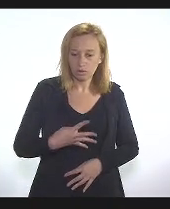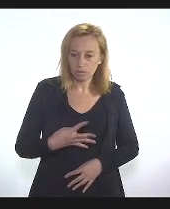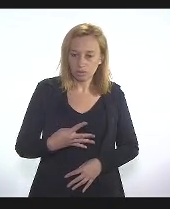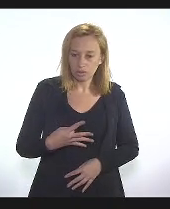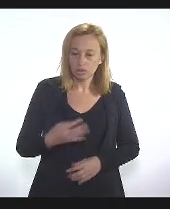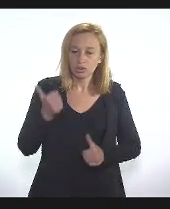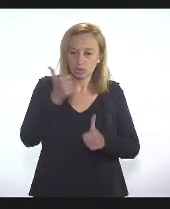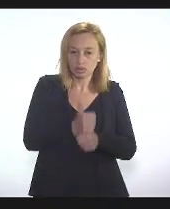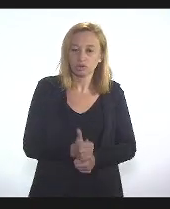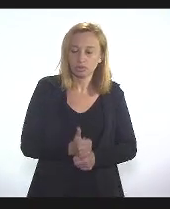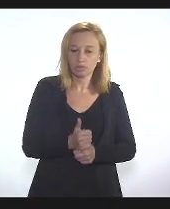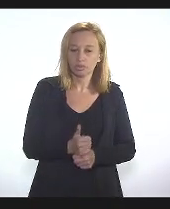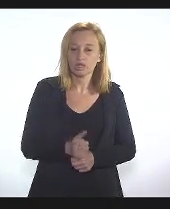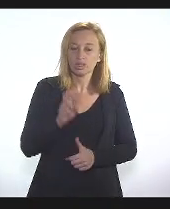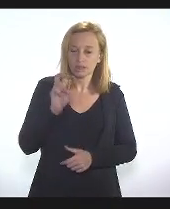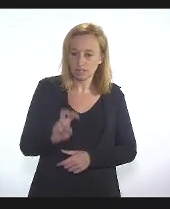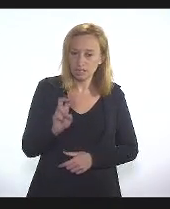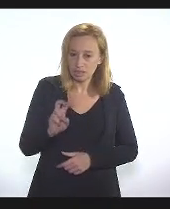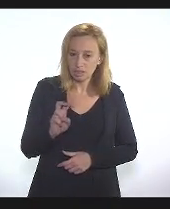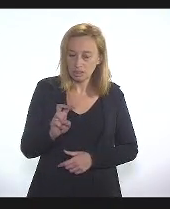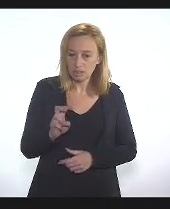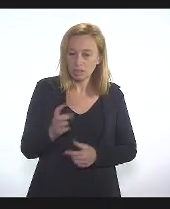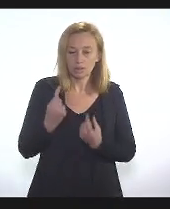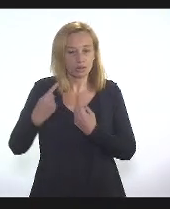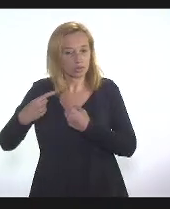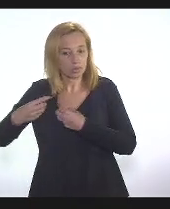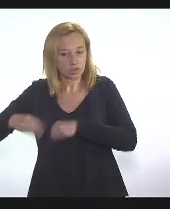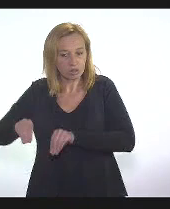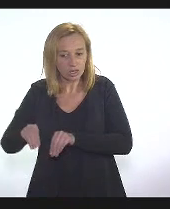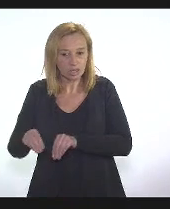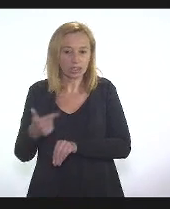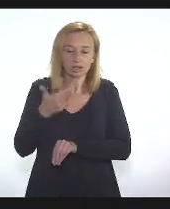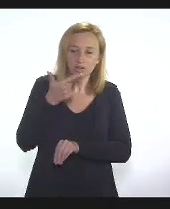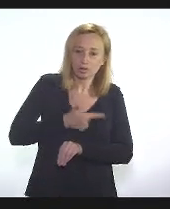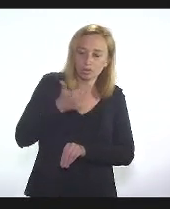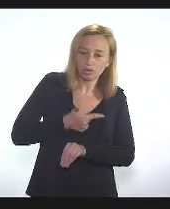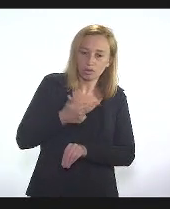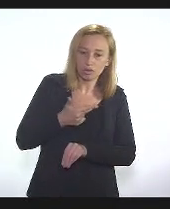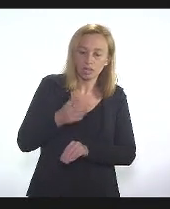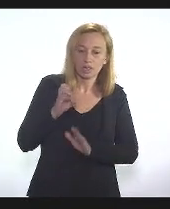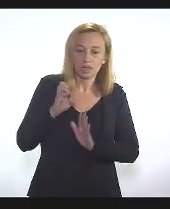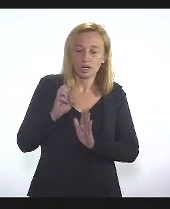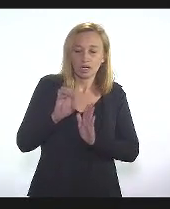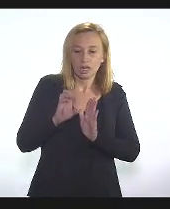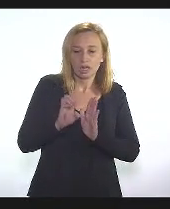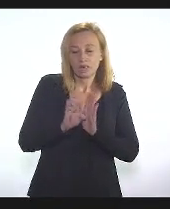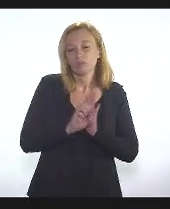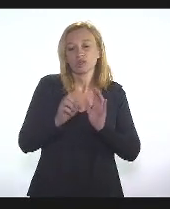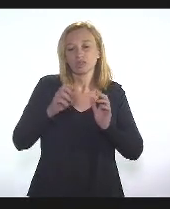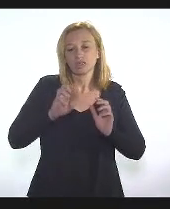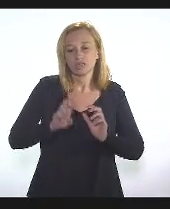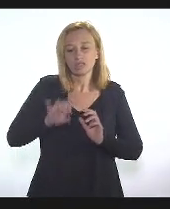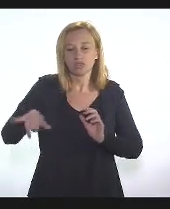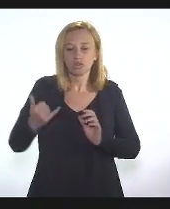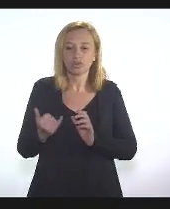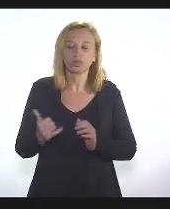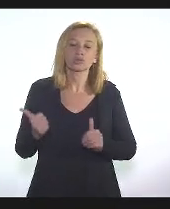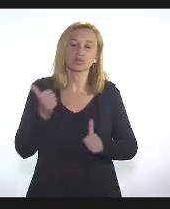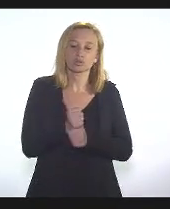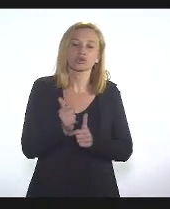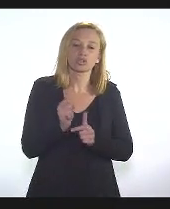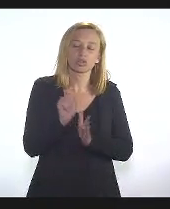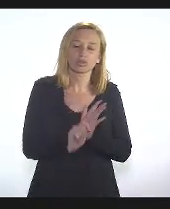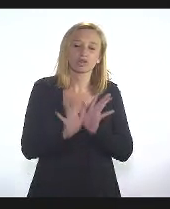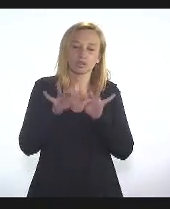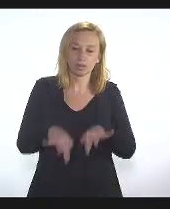favorável com subemenda à emenda 5, pela prejudicabilidade da emenda 2, pela emenda da CCJ, contrária às demais emendas, concluindo por substitutivo, no forma final